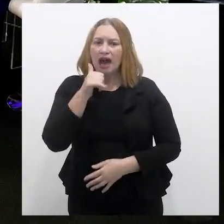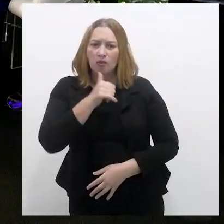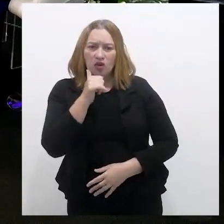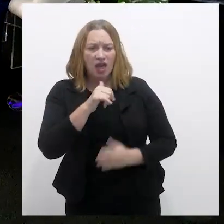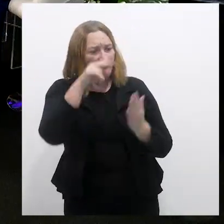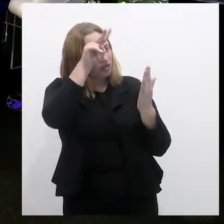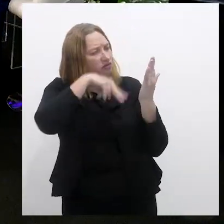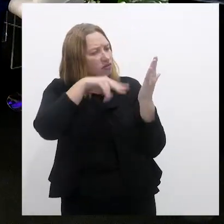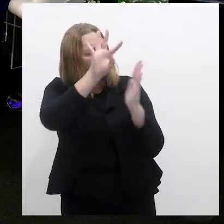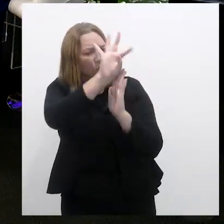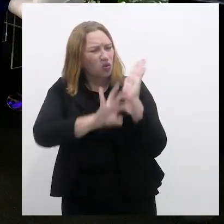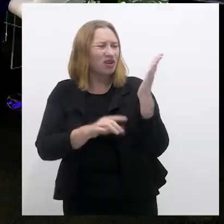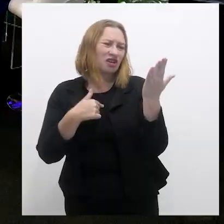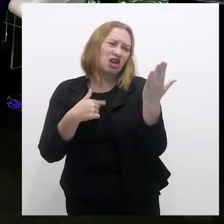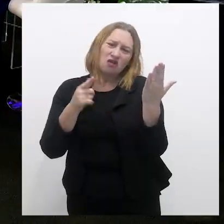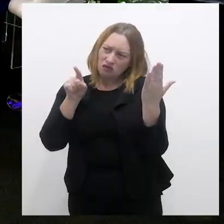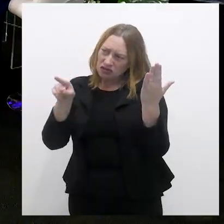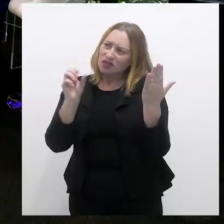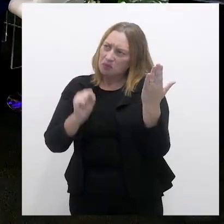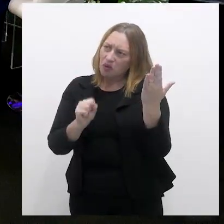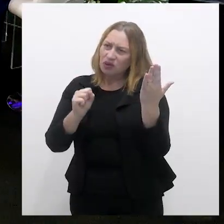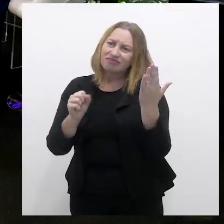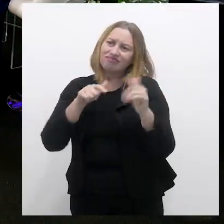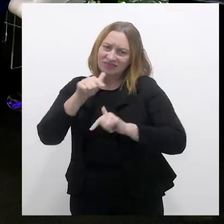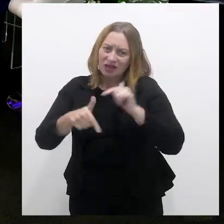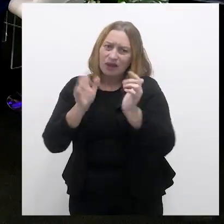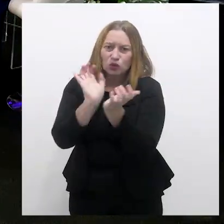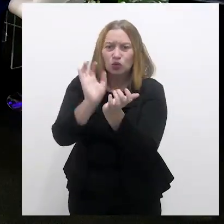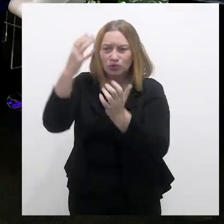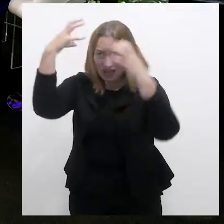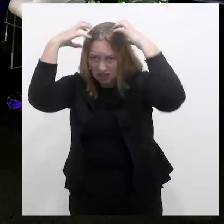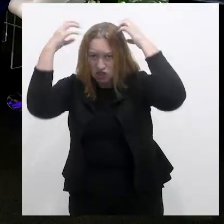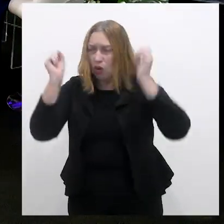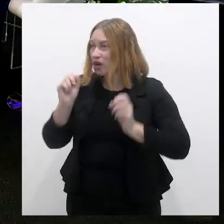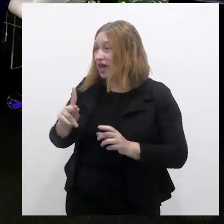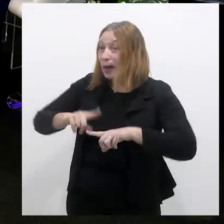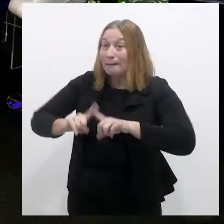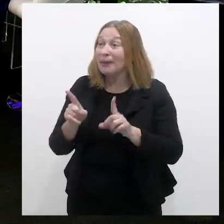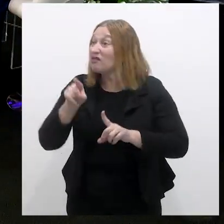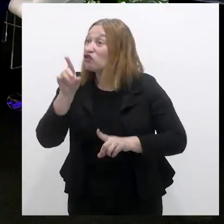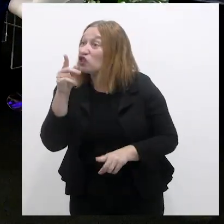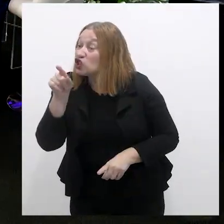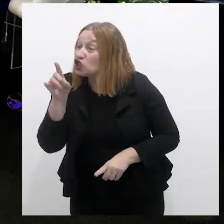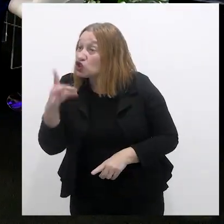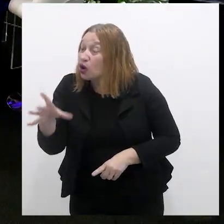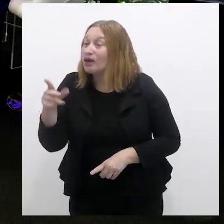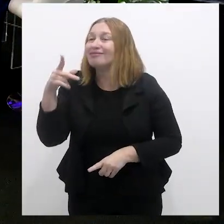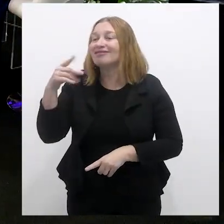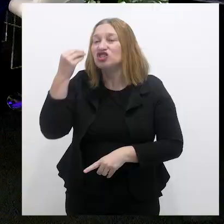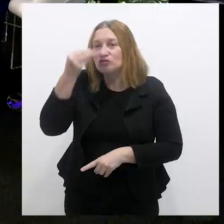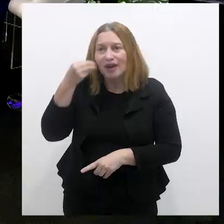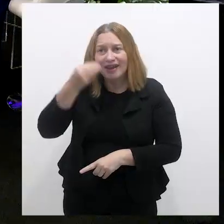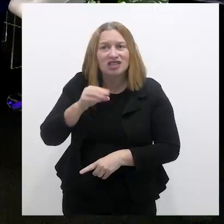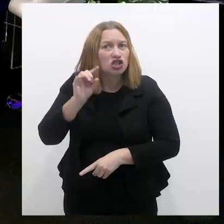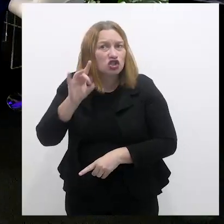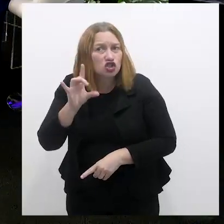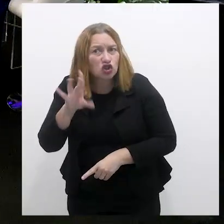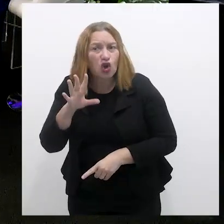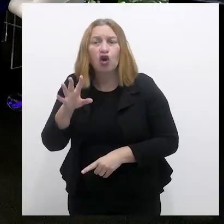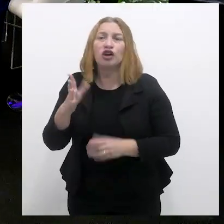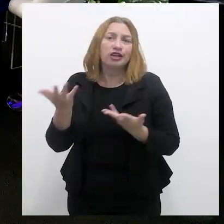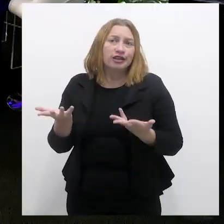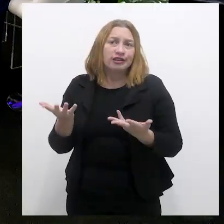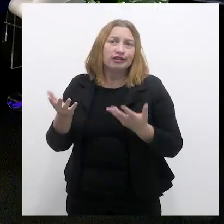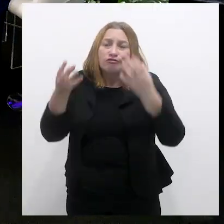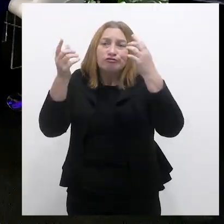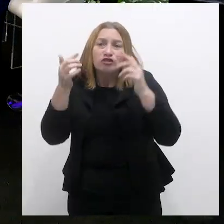falou, olha, tudo bem, você até pode trabalhar na Disney, mas você vai ter que ir para a parte de entretenimento, porque você só tem experiência em teatro. Você não